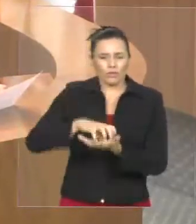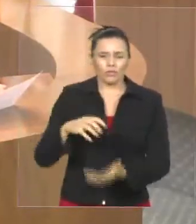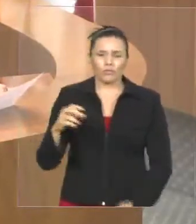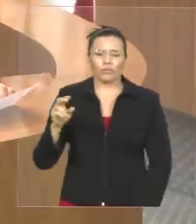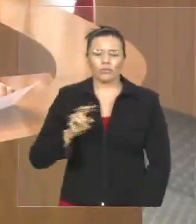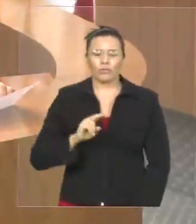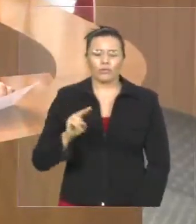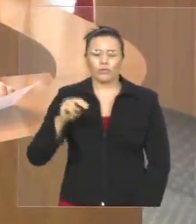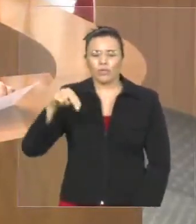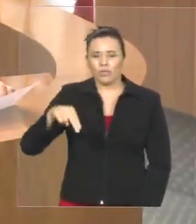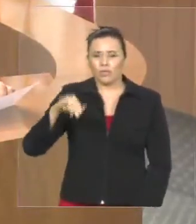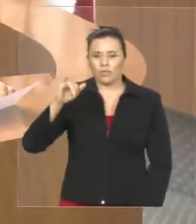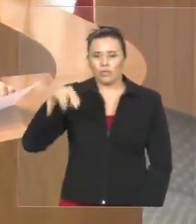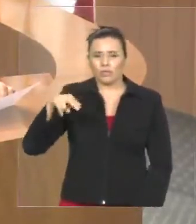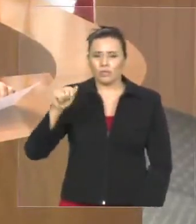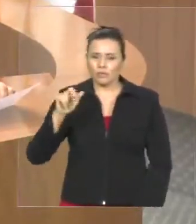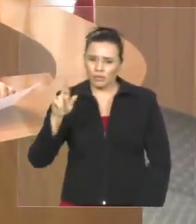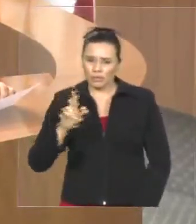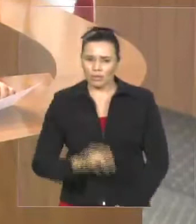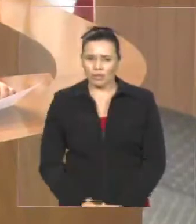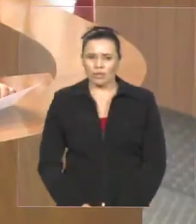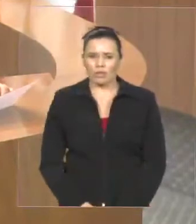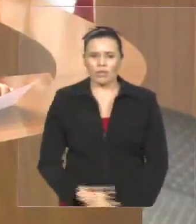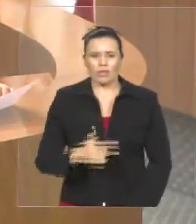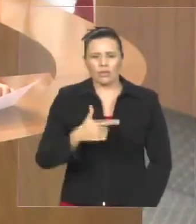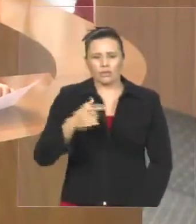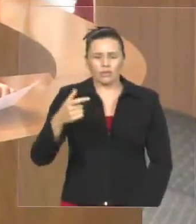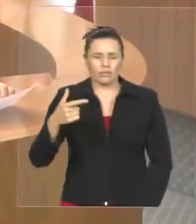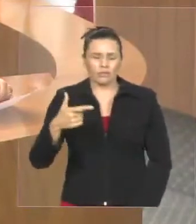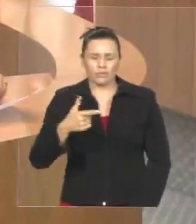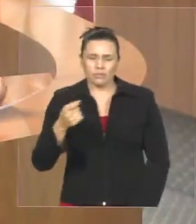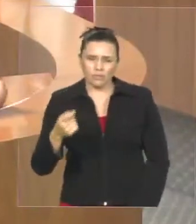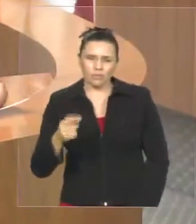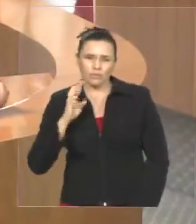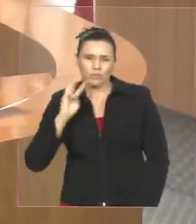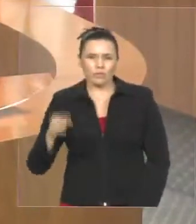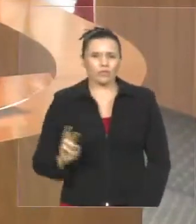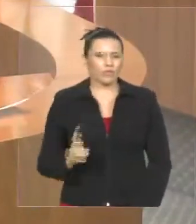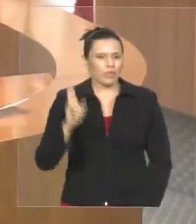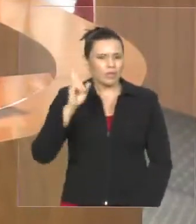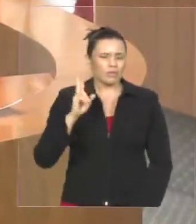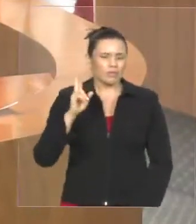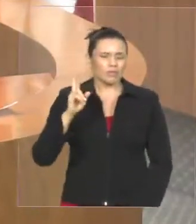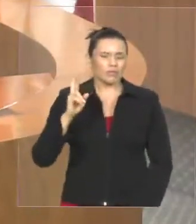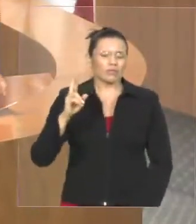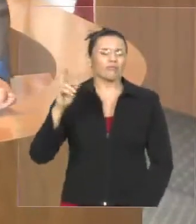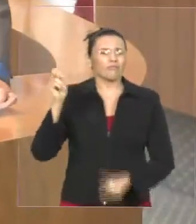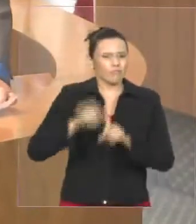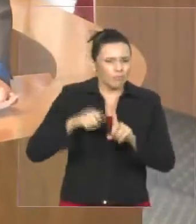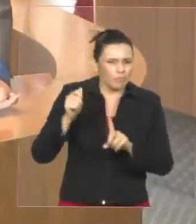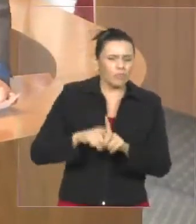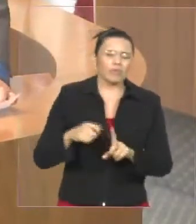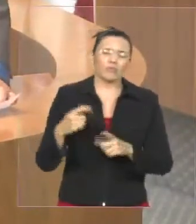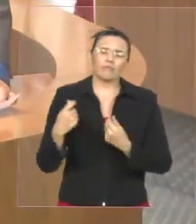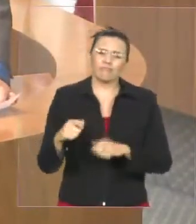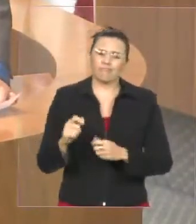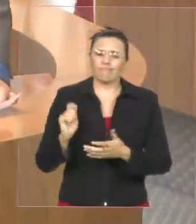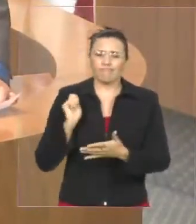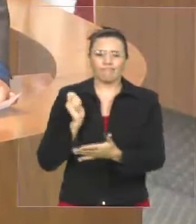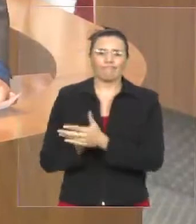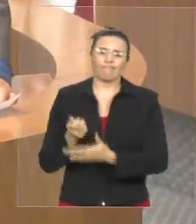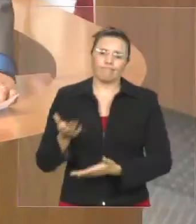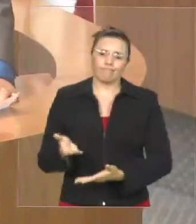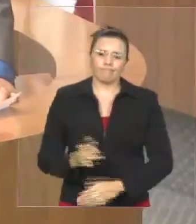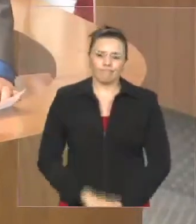milhões de reais por mês. Eu destaco também os investimentos sociais que o governo